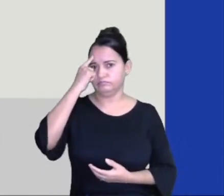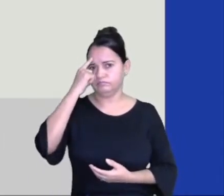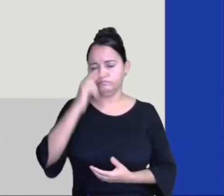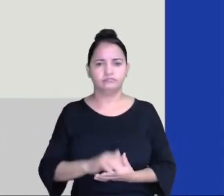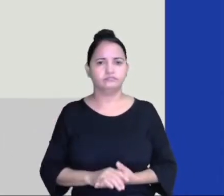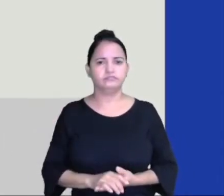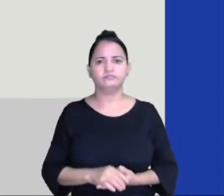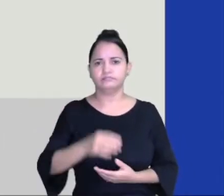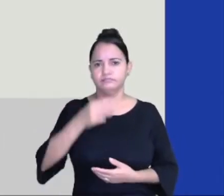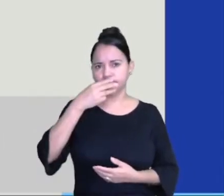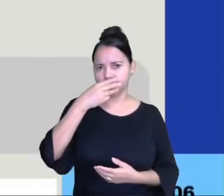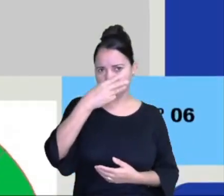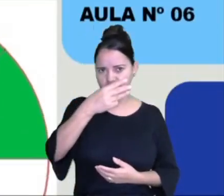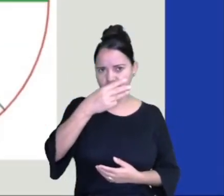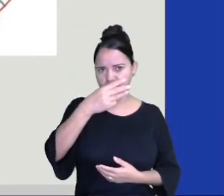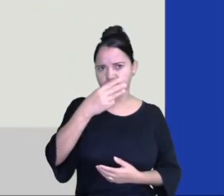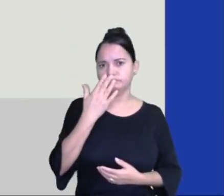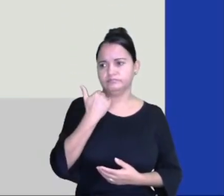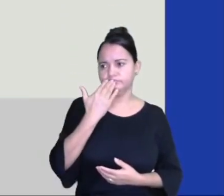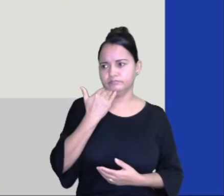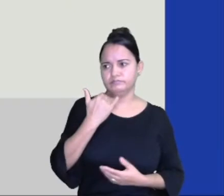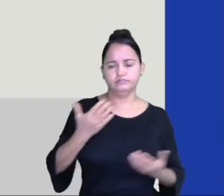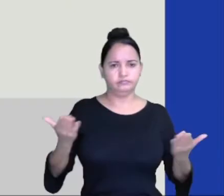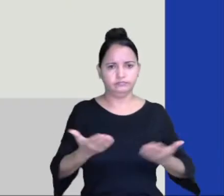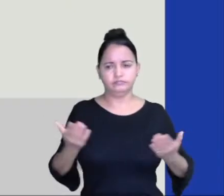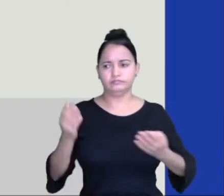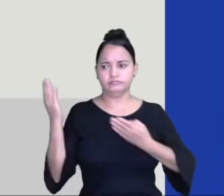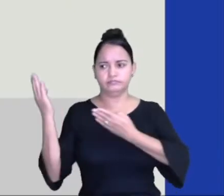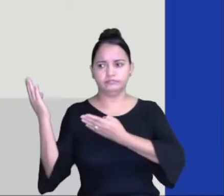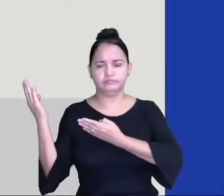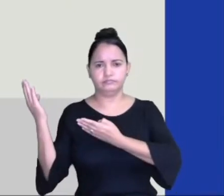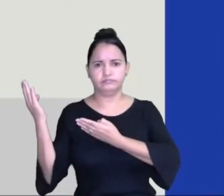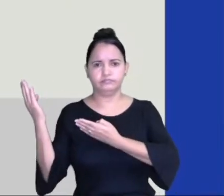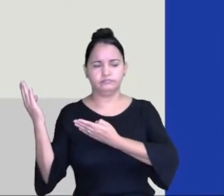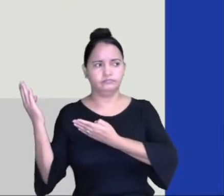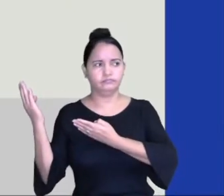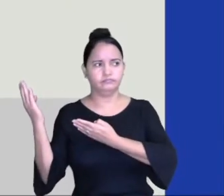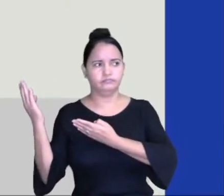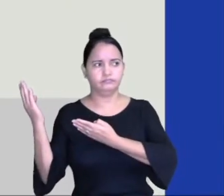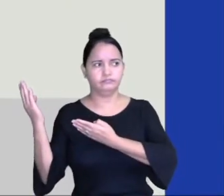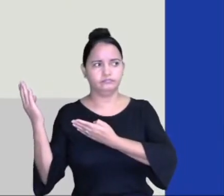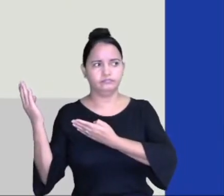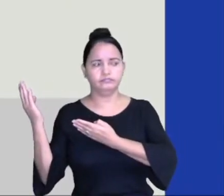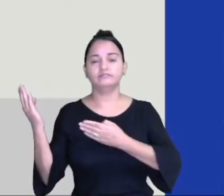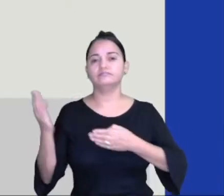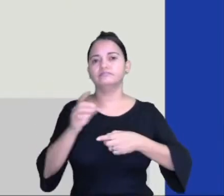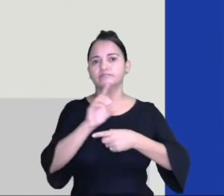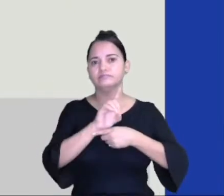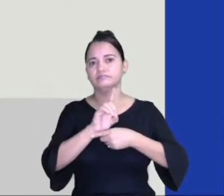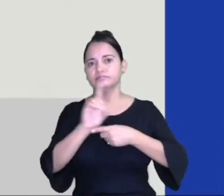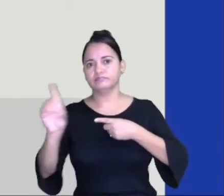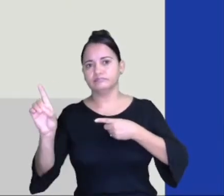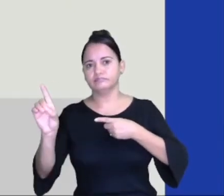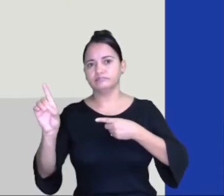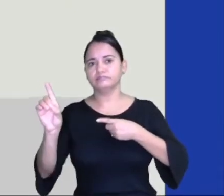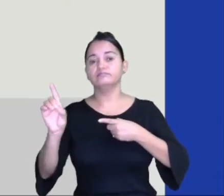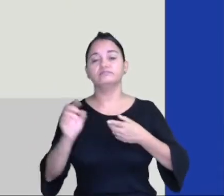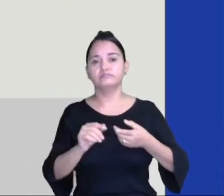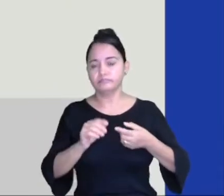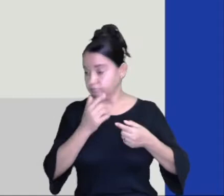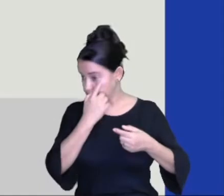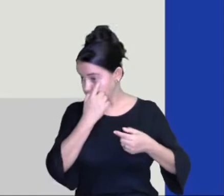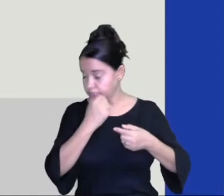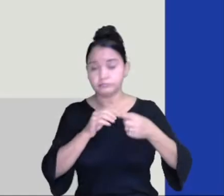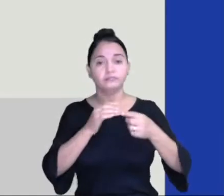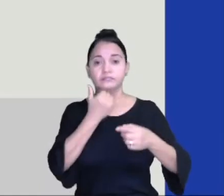fatias sendo consumidas. Como seria? Olha lá, o denominador igual, ele vai ficar